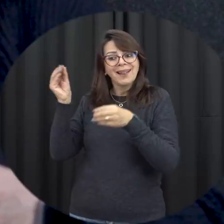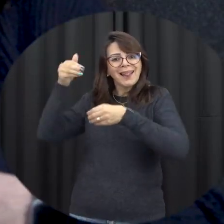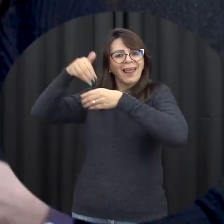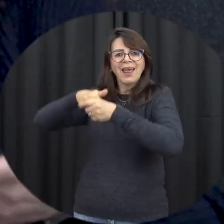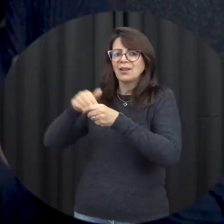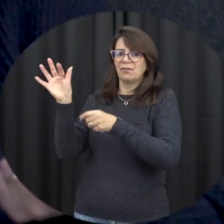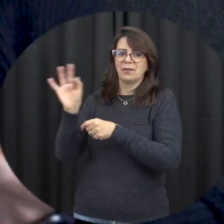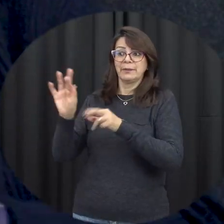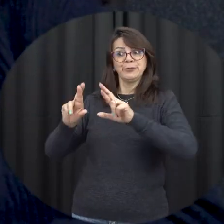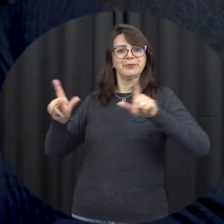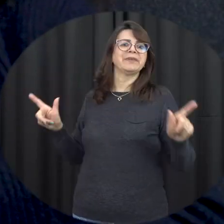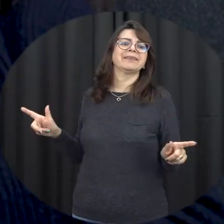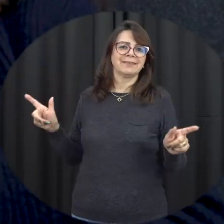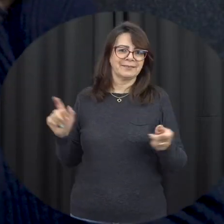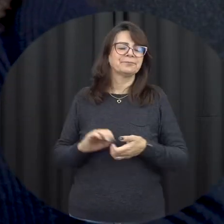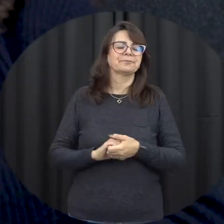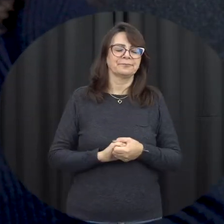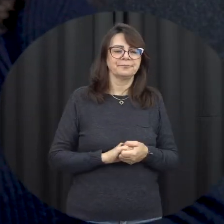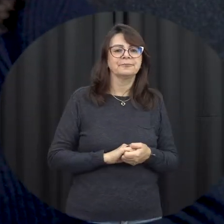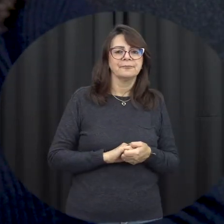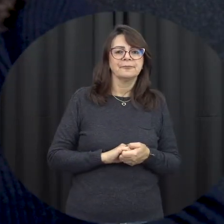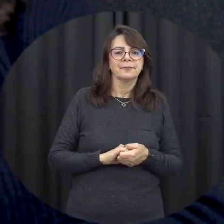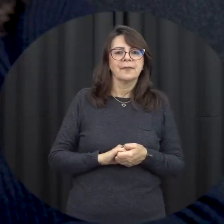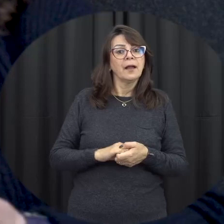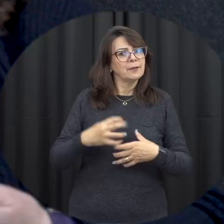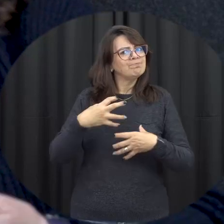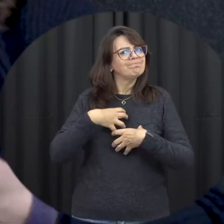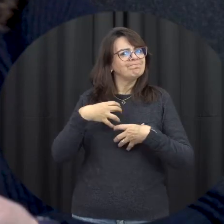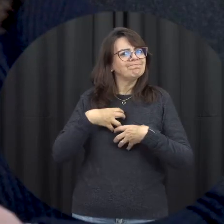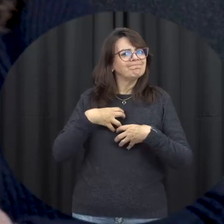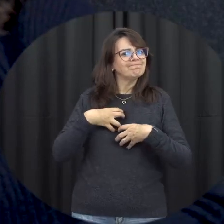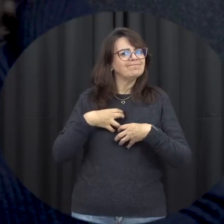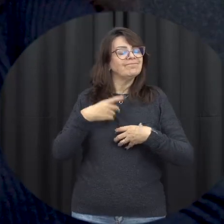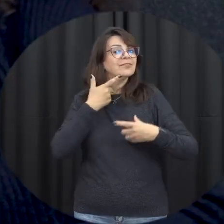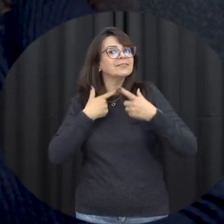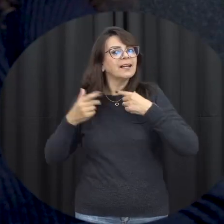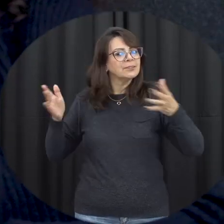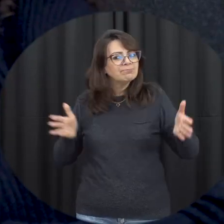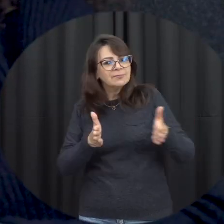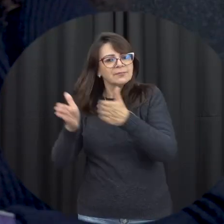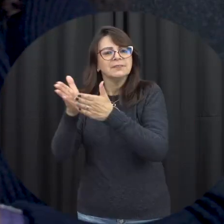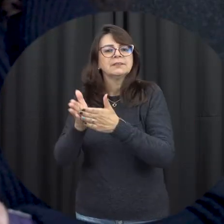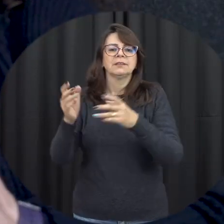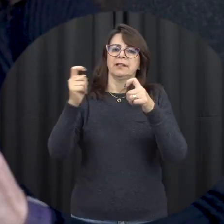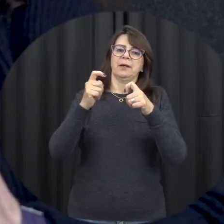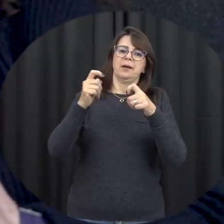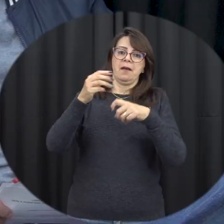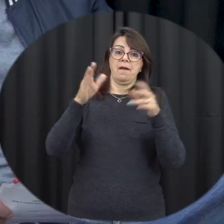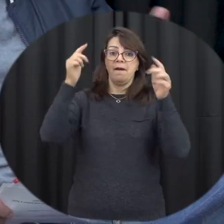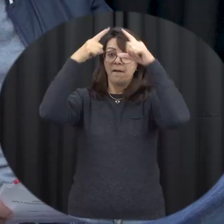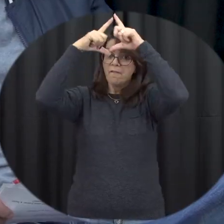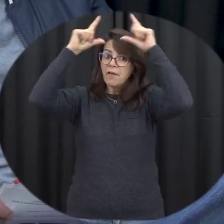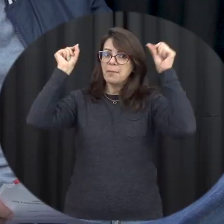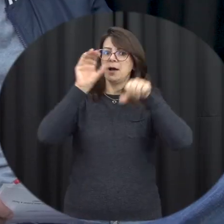lá dentro era diferente. Aí foi isso que me levou a fazer enfermagem. Bacana. E na sequência